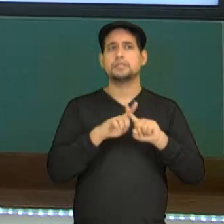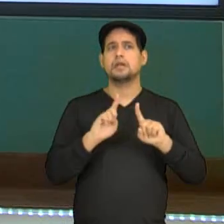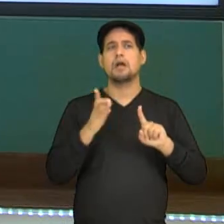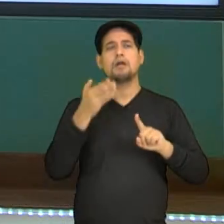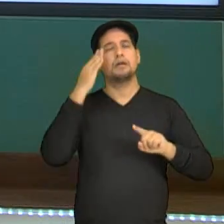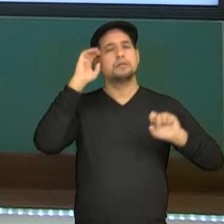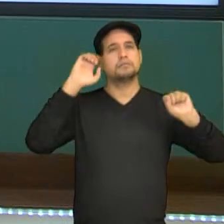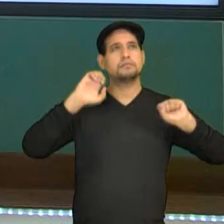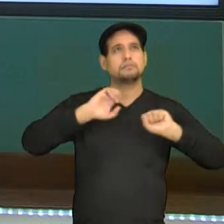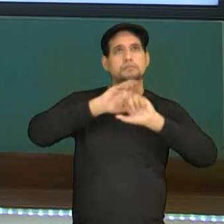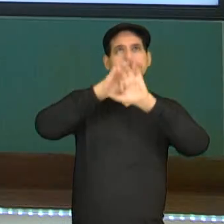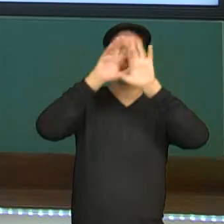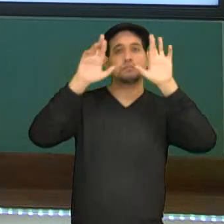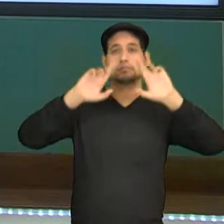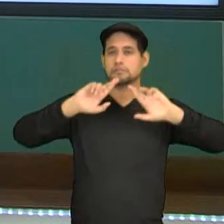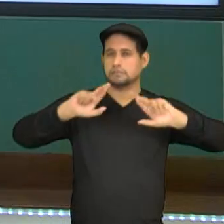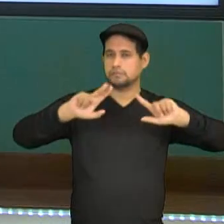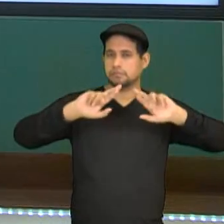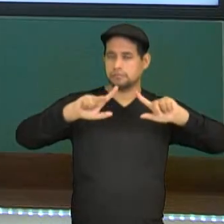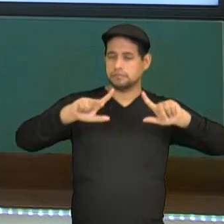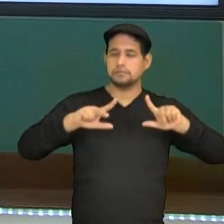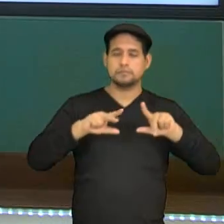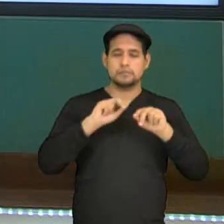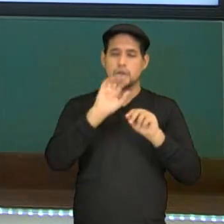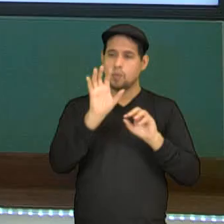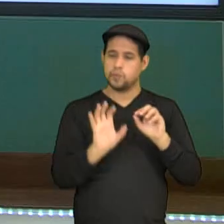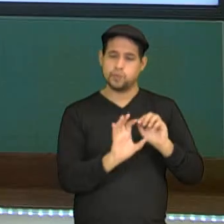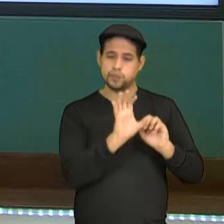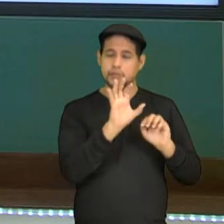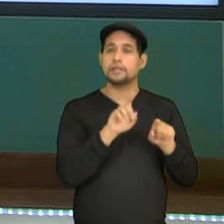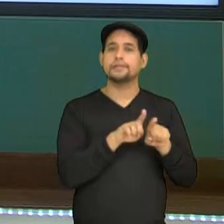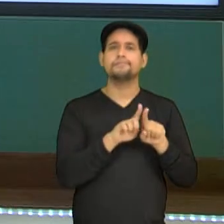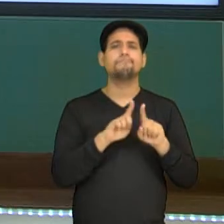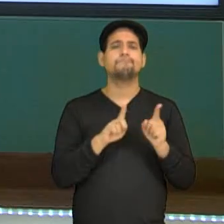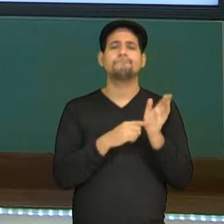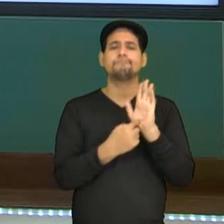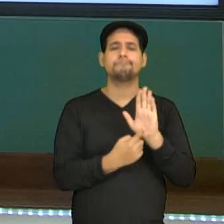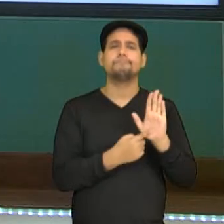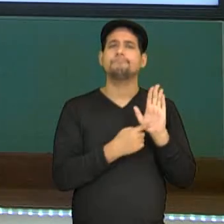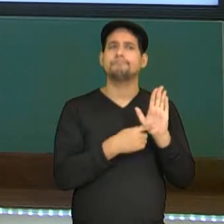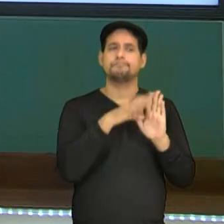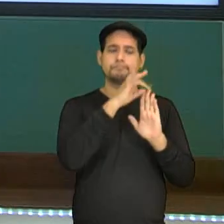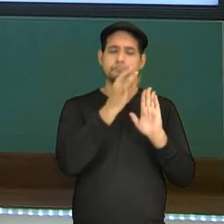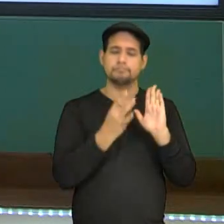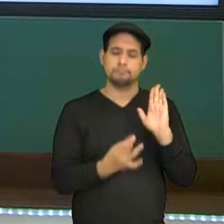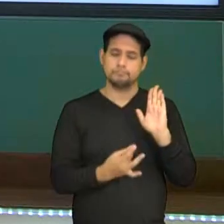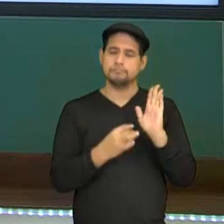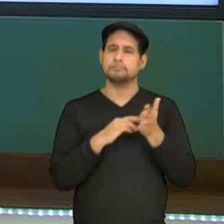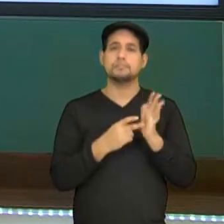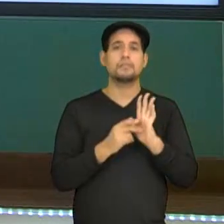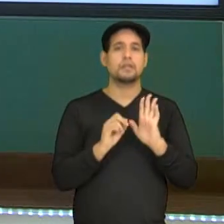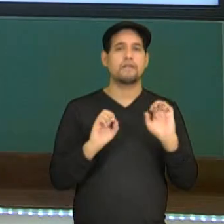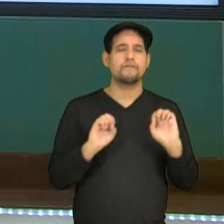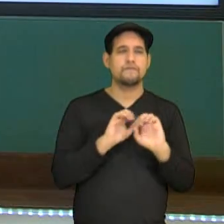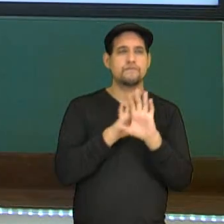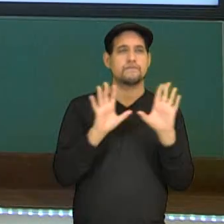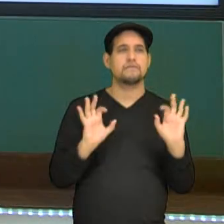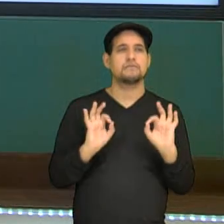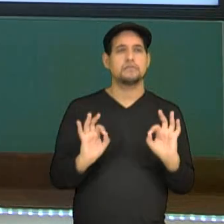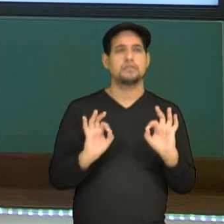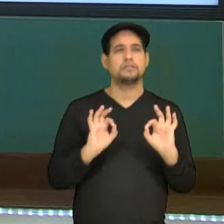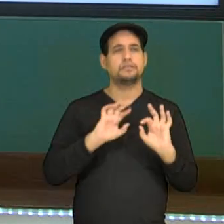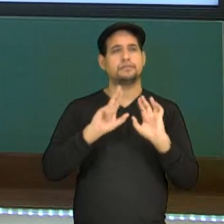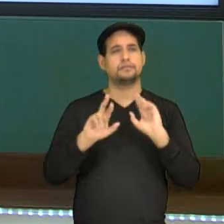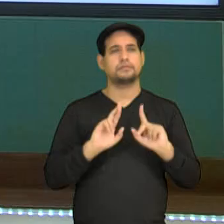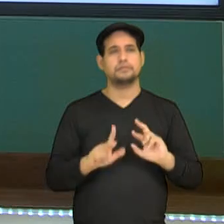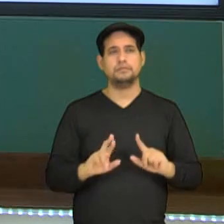compreenderam a dimensão de Planalto, planície e depressão, a evidenciação desses elementos aqui dá a vocês a certeza das